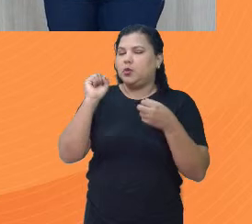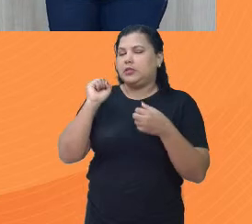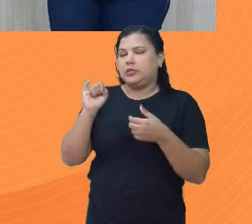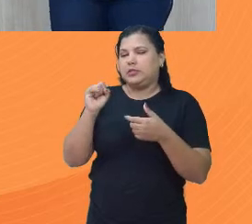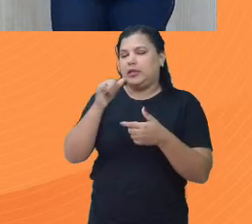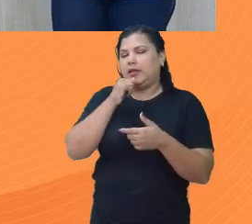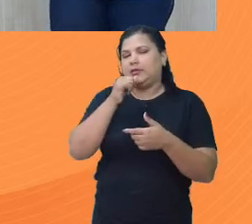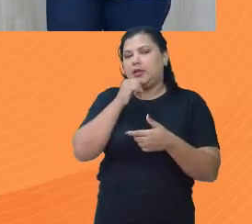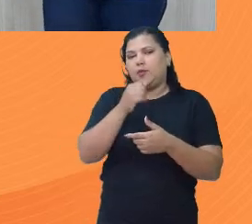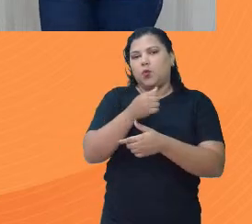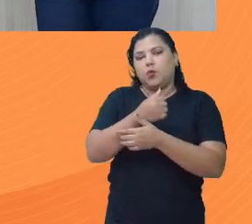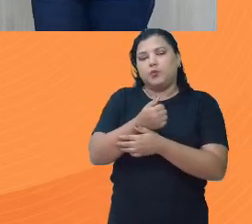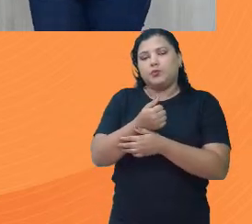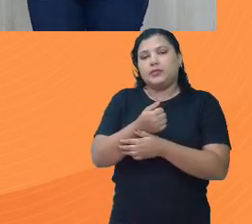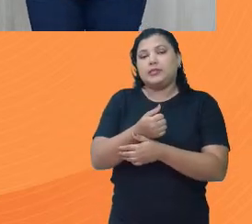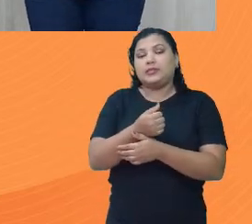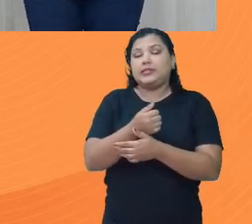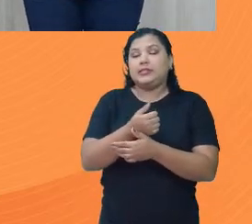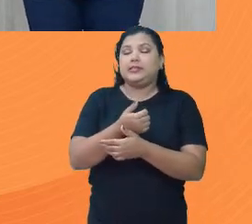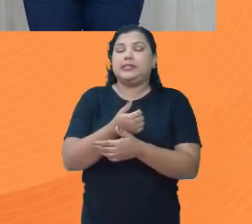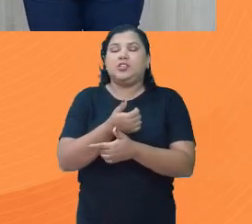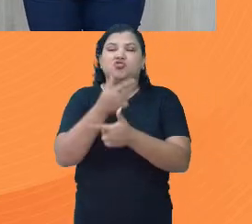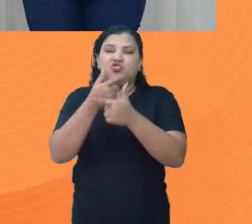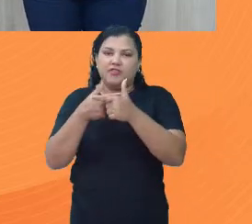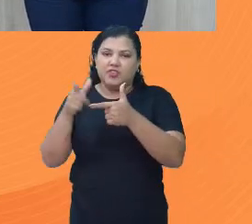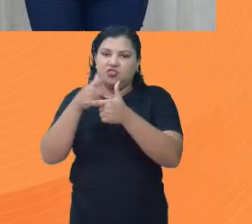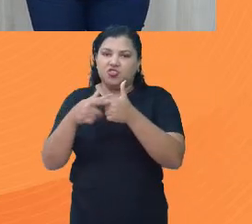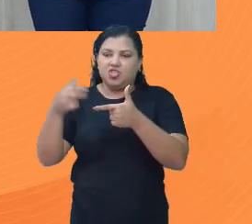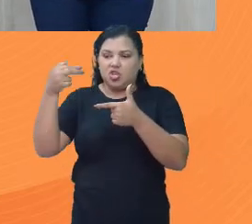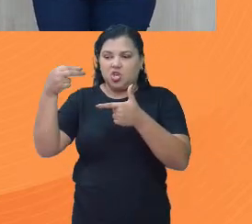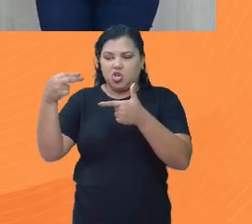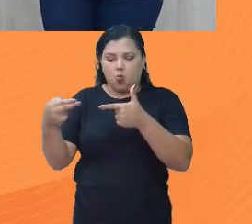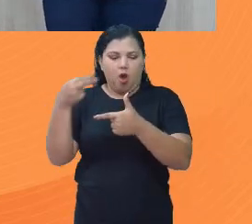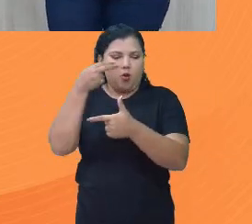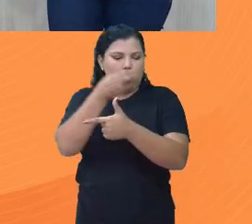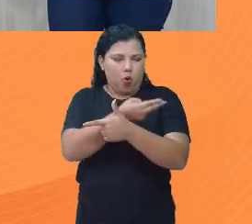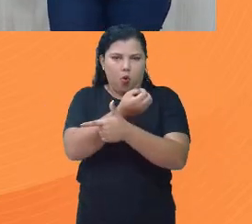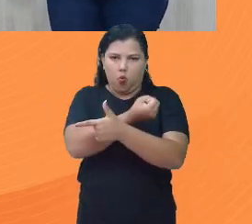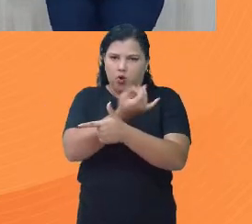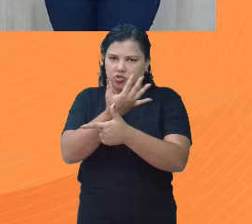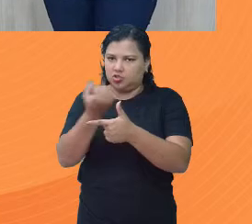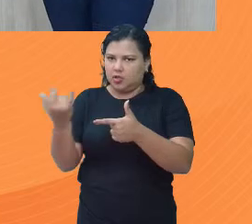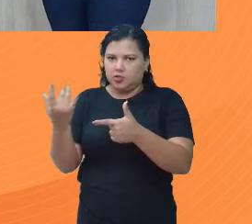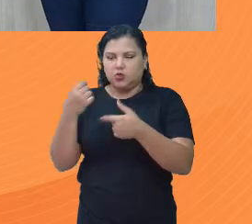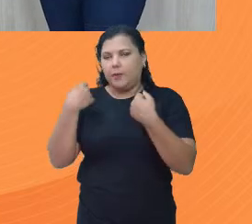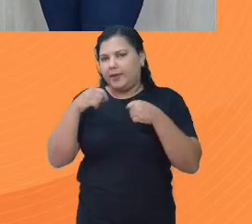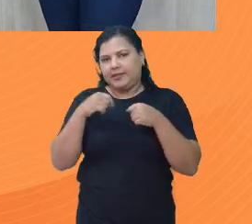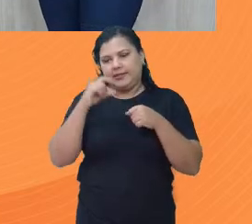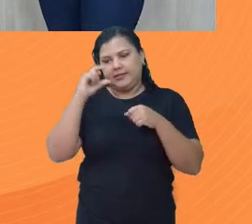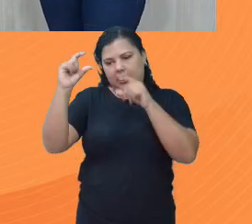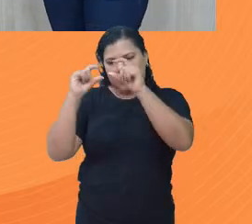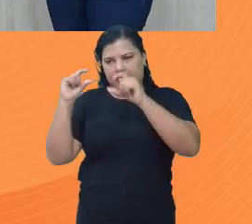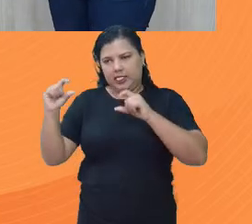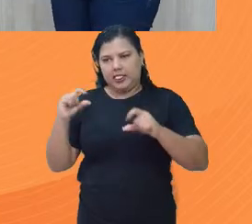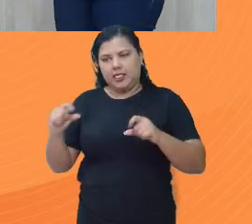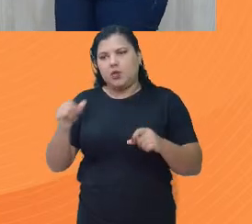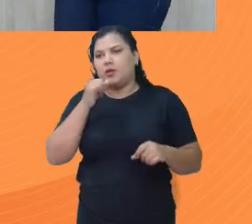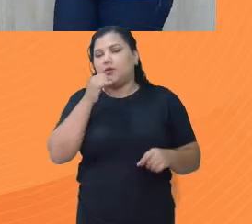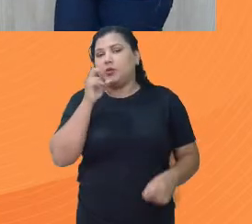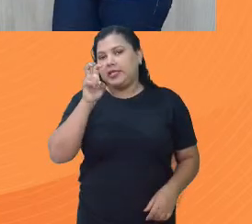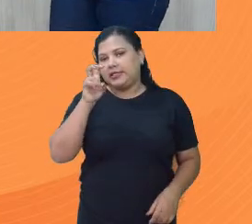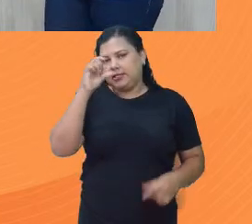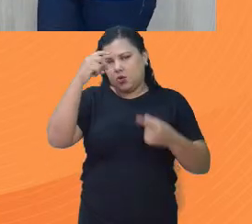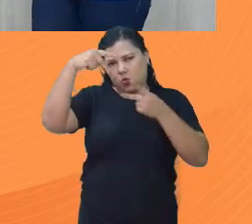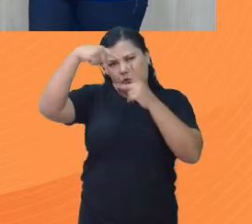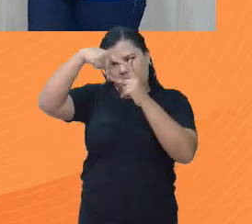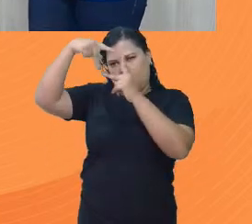dividir alguma coisa em partes idênticas, eu não preciso pegar as partes enfileiradinhas, não. Ali a gente tem 5 quadradinhos,